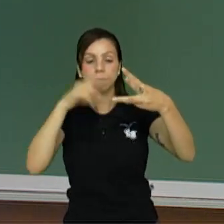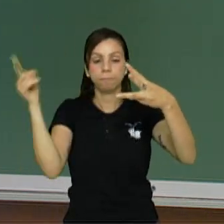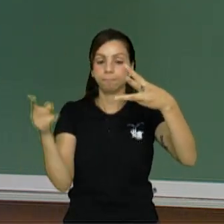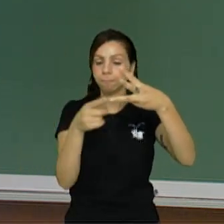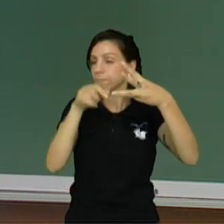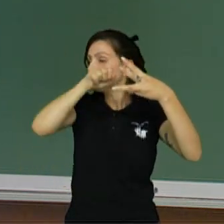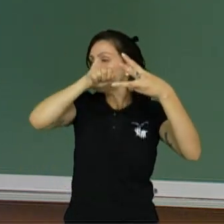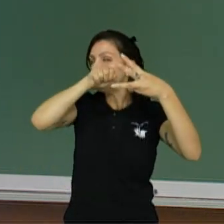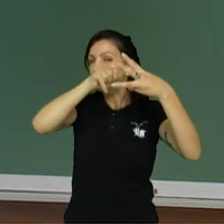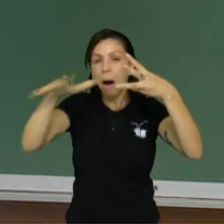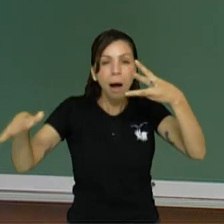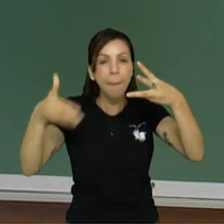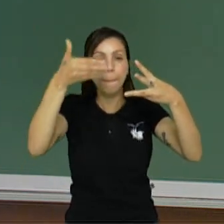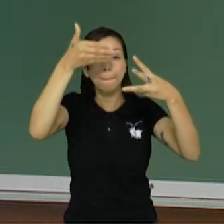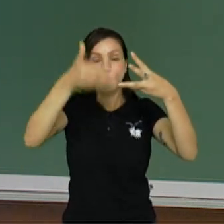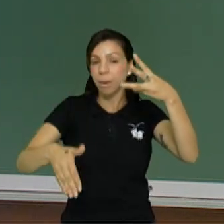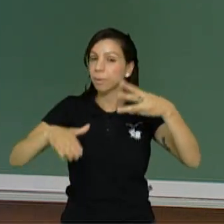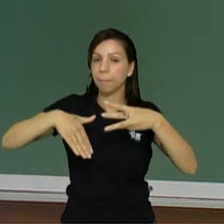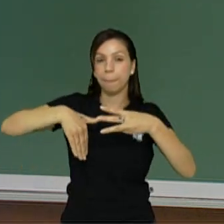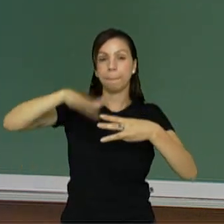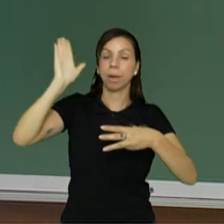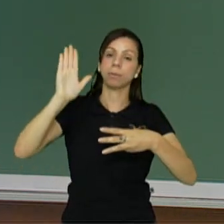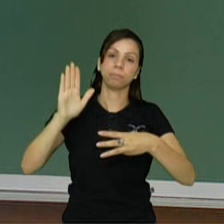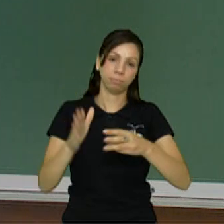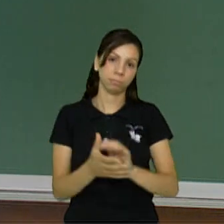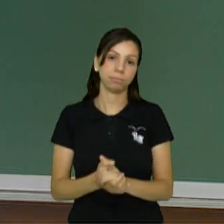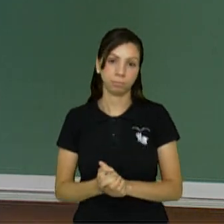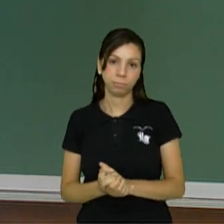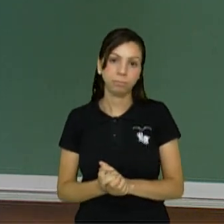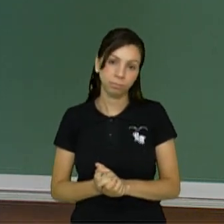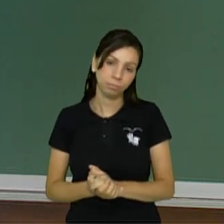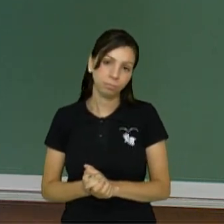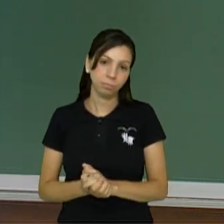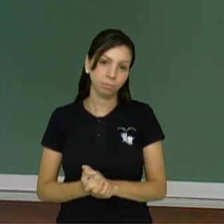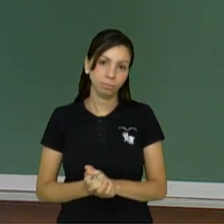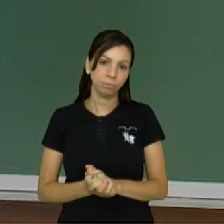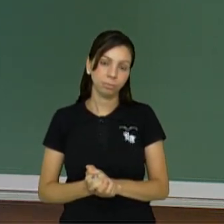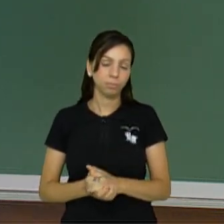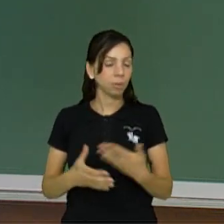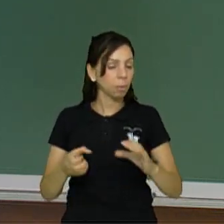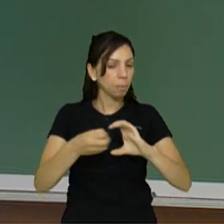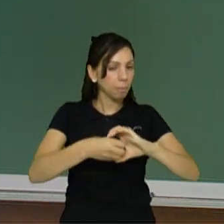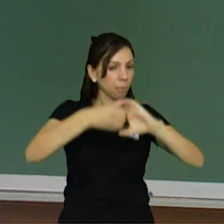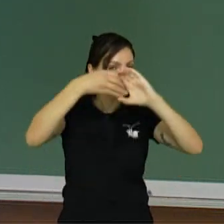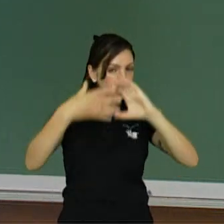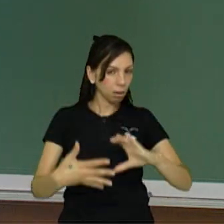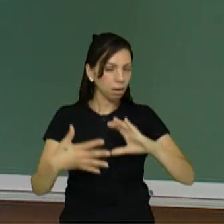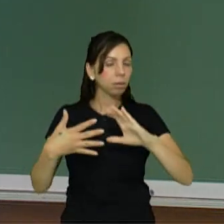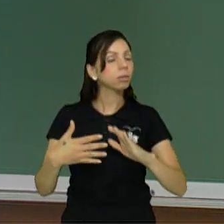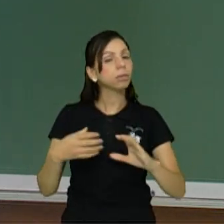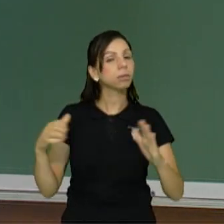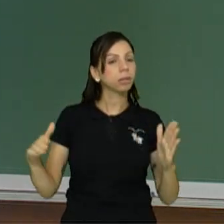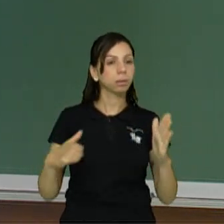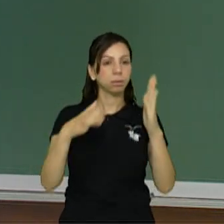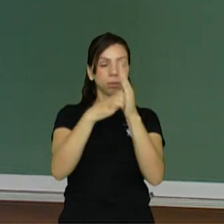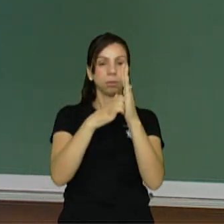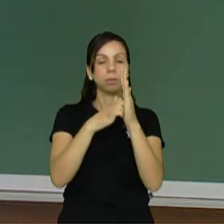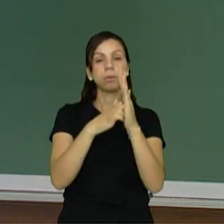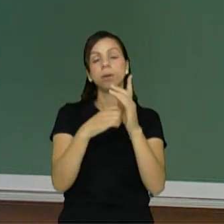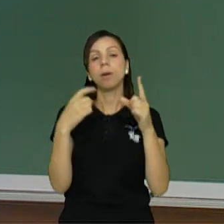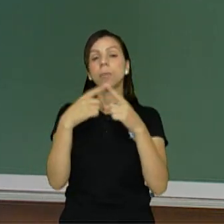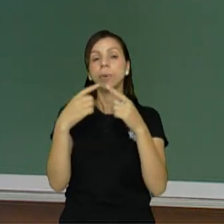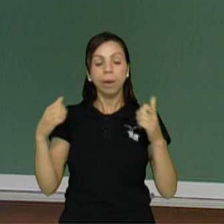na inelástica, você tem perda máxima de energia cinética. Pessoal, uma característica dessa colisão é que os corpos